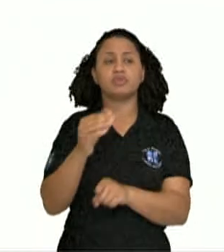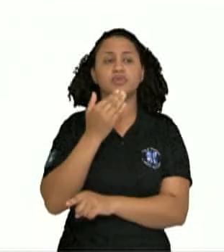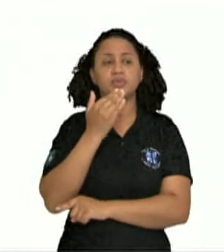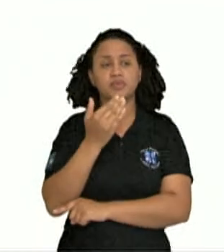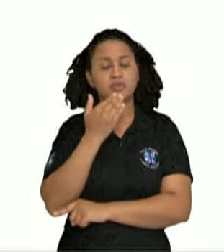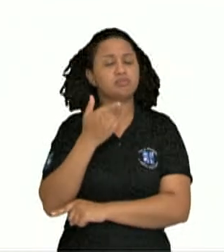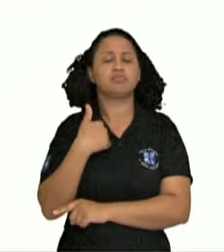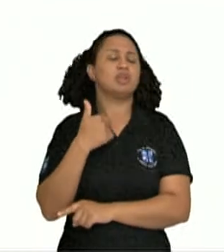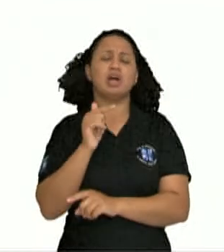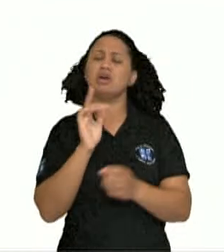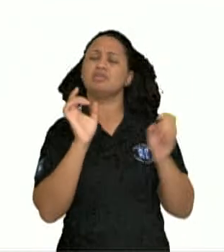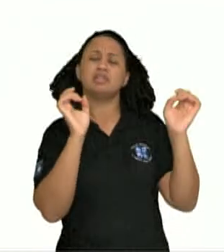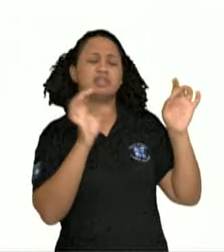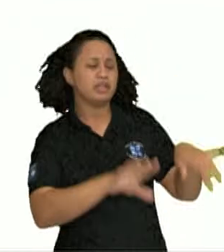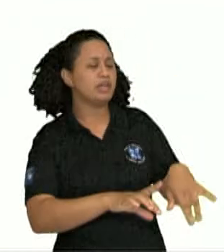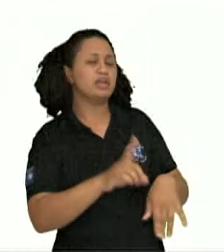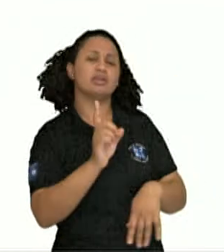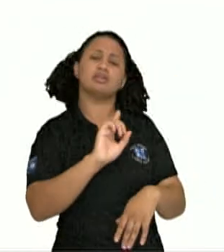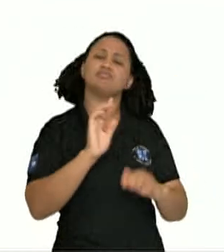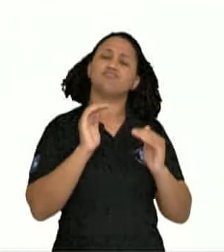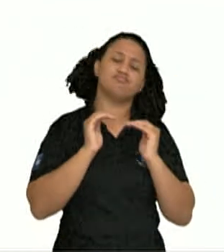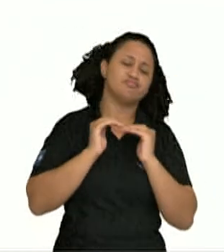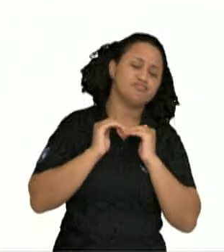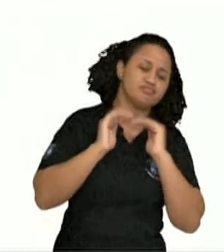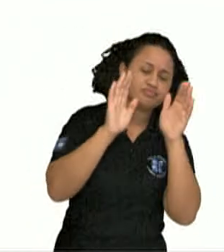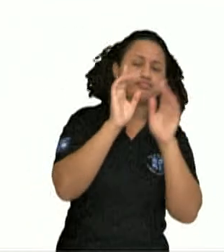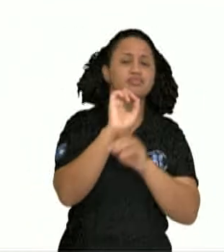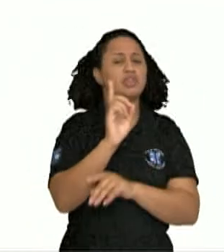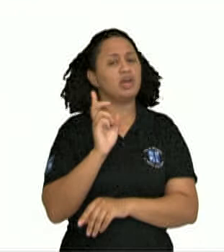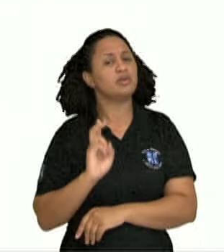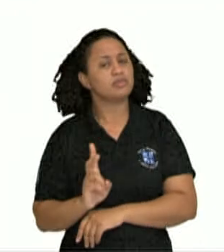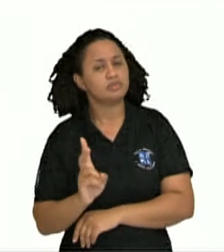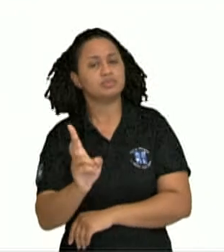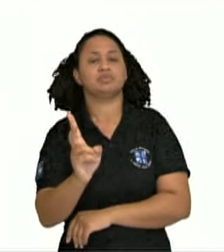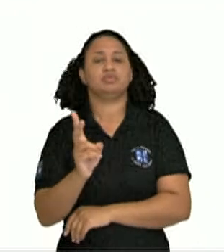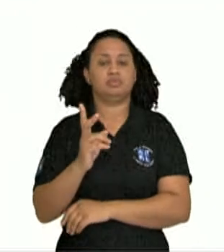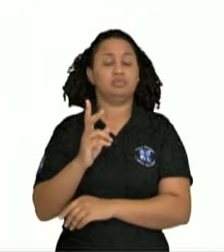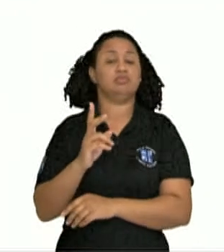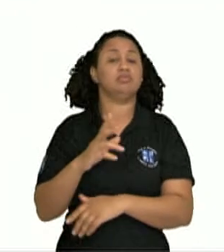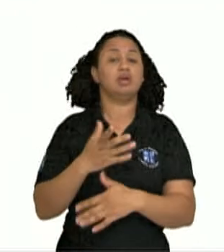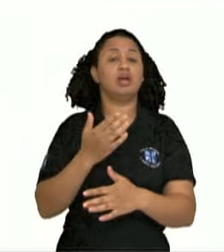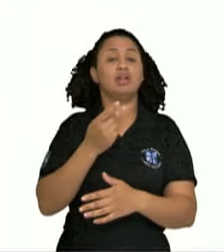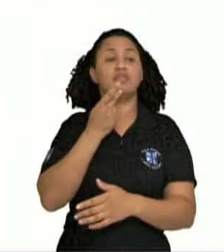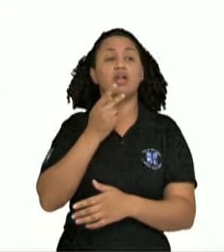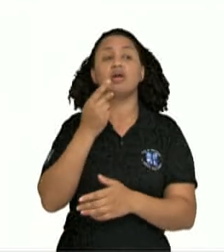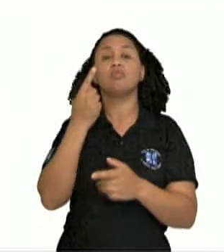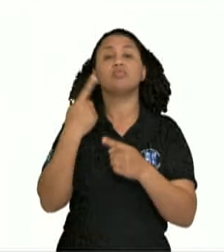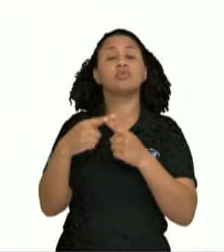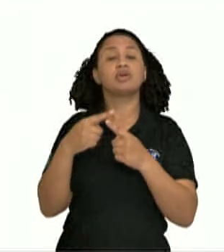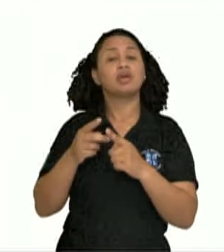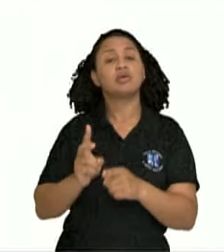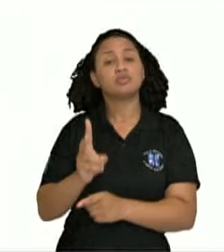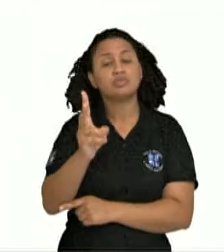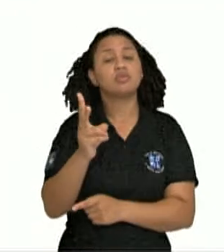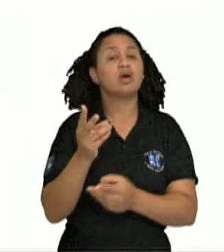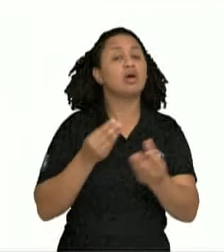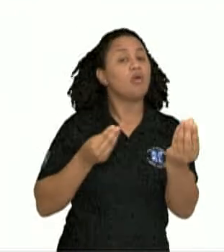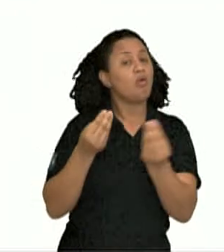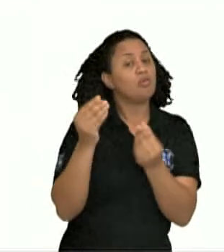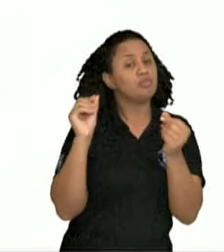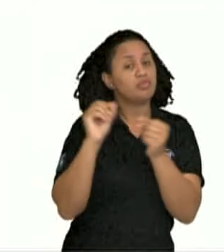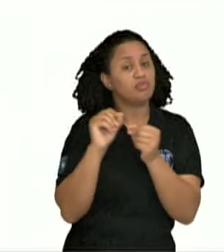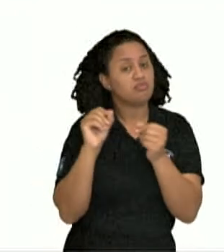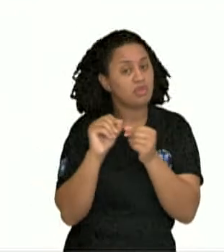se entregue, não desista, continue, né? E ele diz, por que continuar? Como fazer